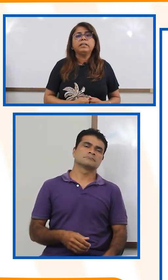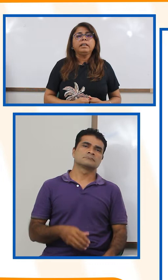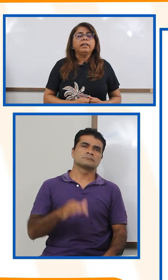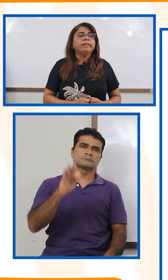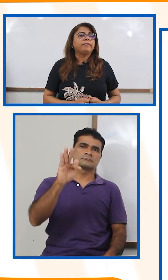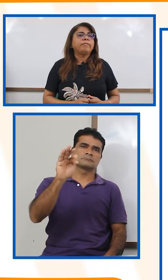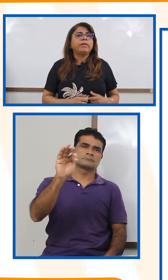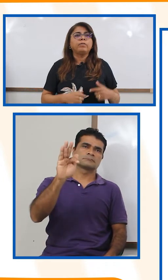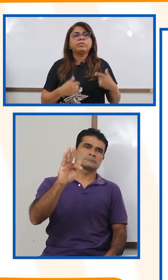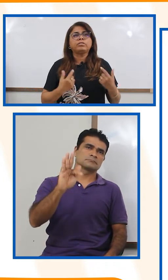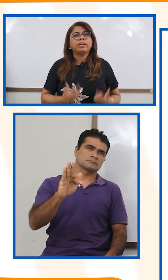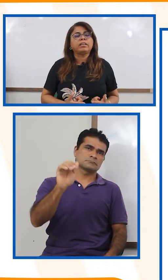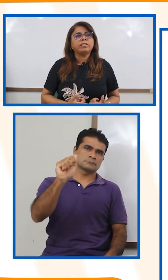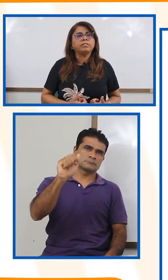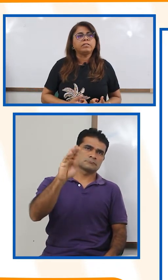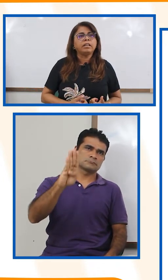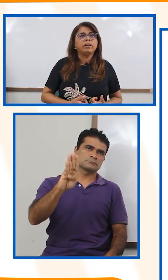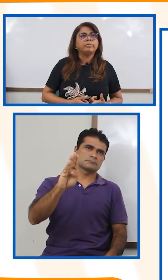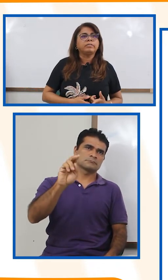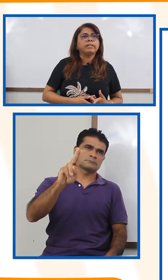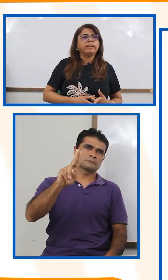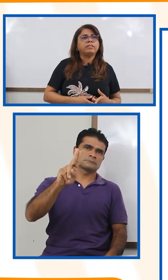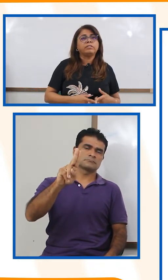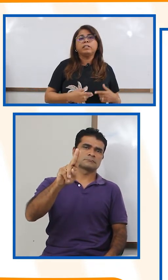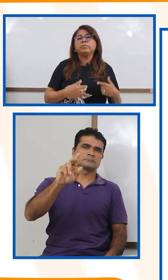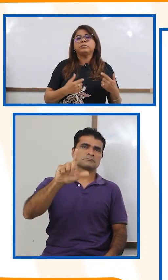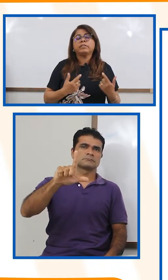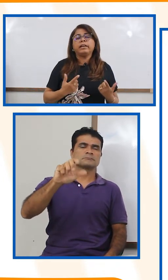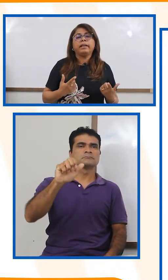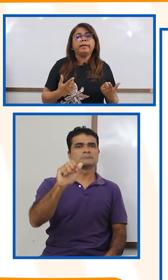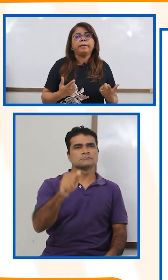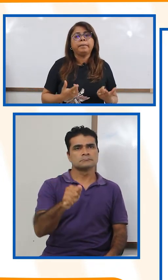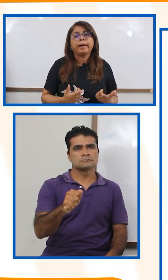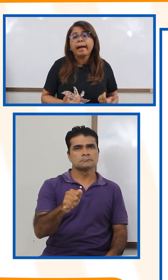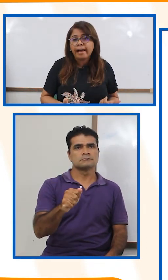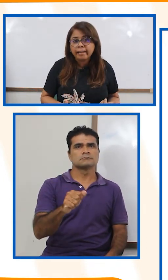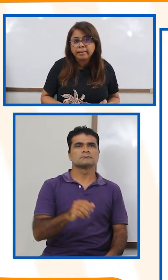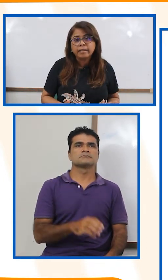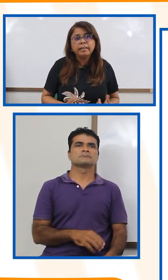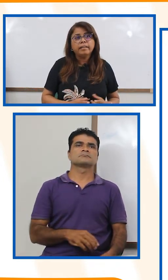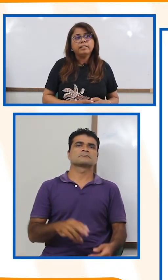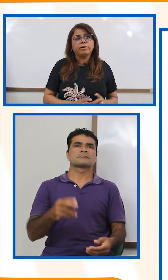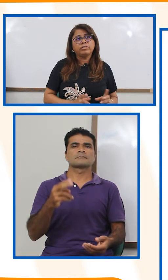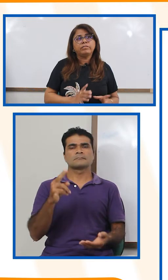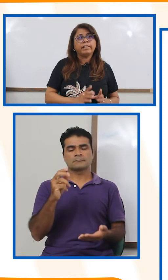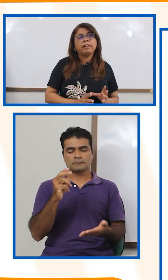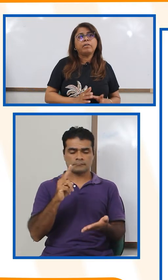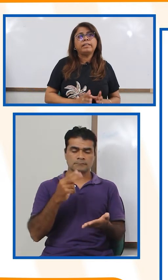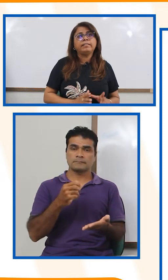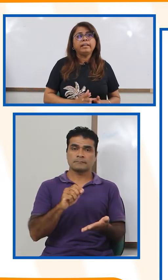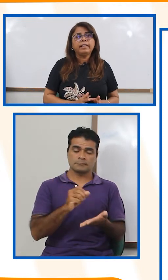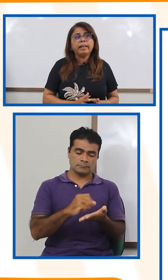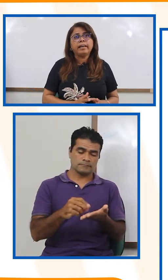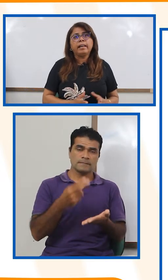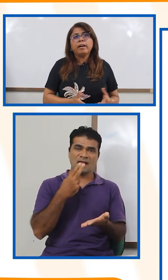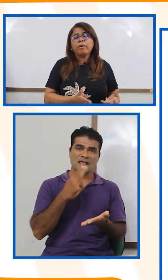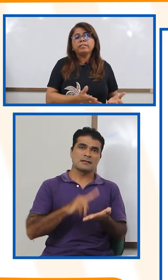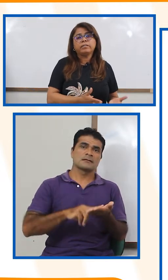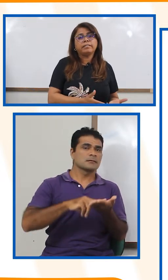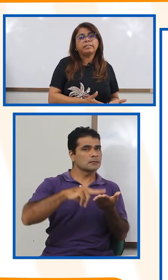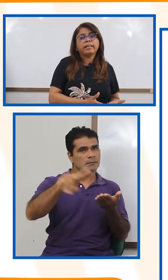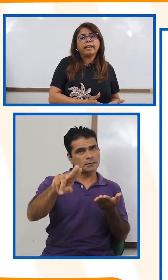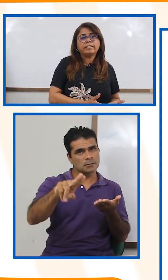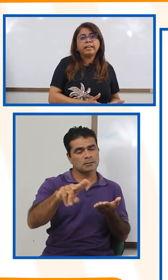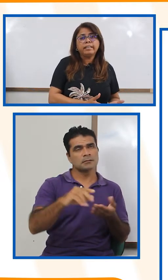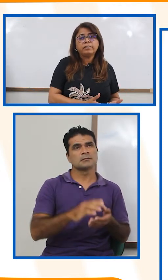bilhete. Qual foi o outro gênero que nós estudamos, né? Nós estudamos carta. Então, a gente vai agora entender quais